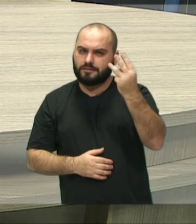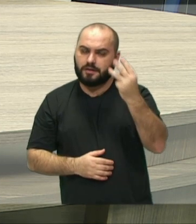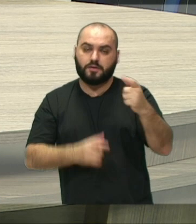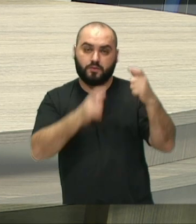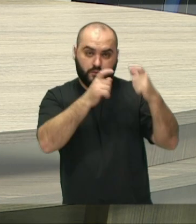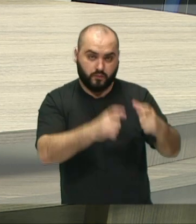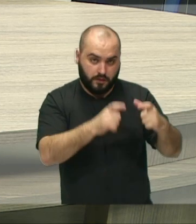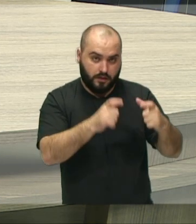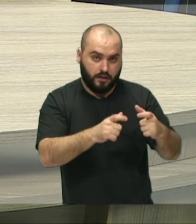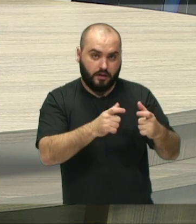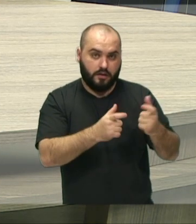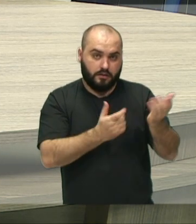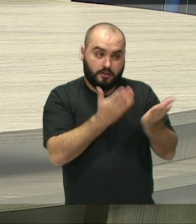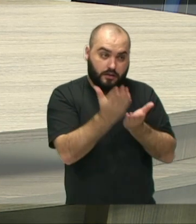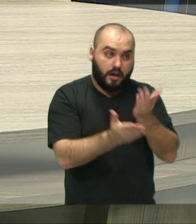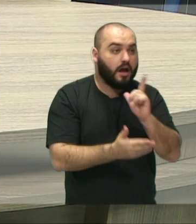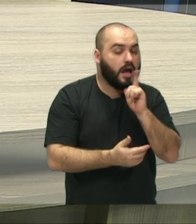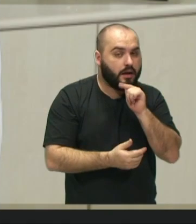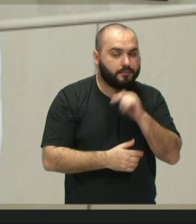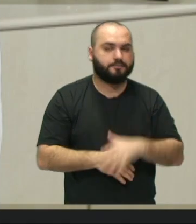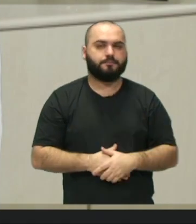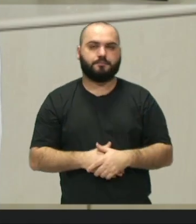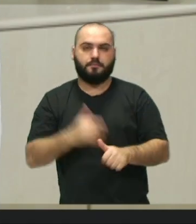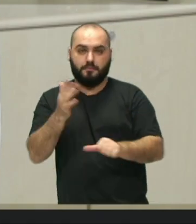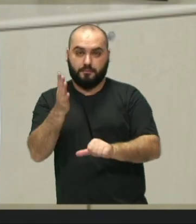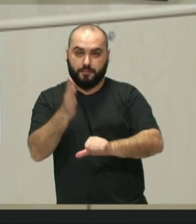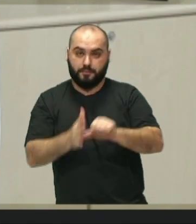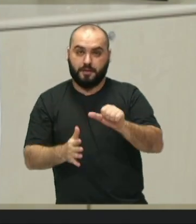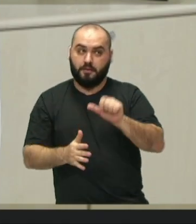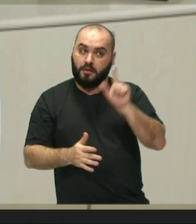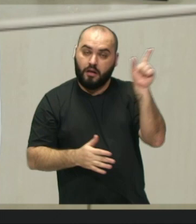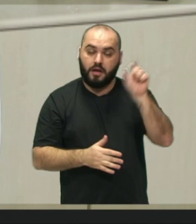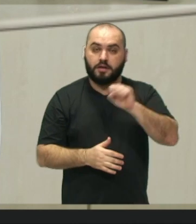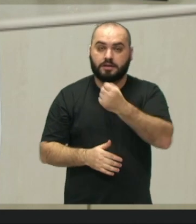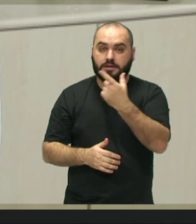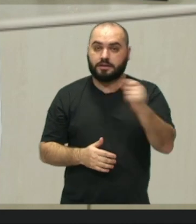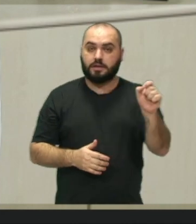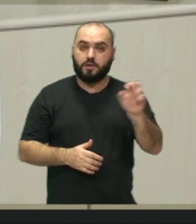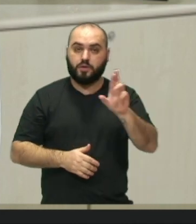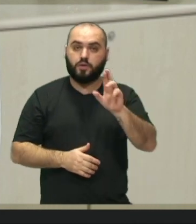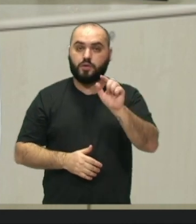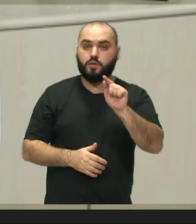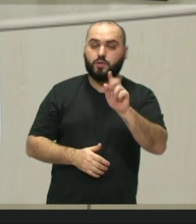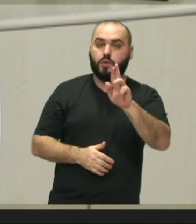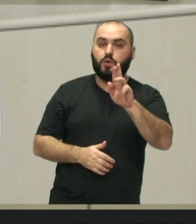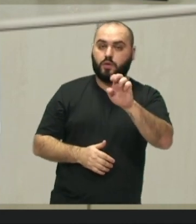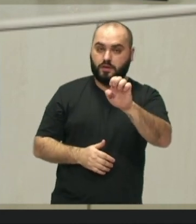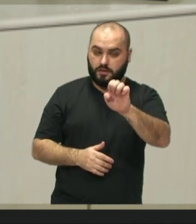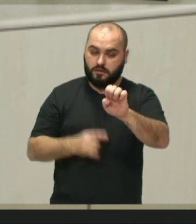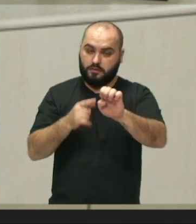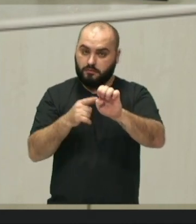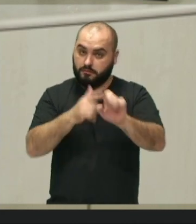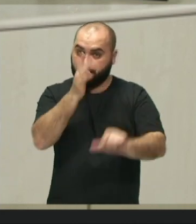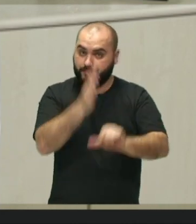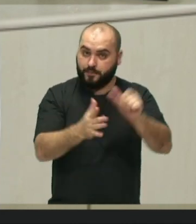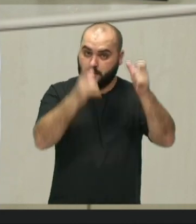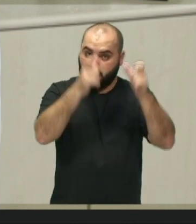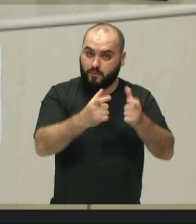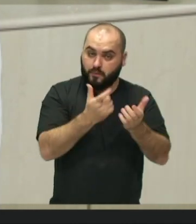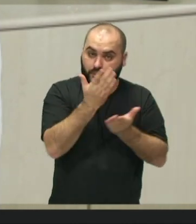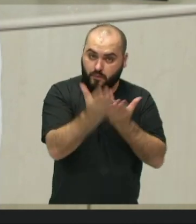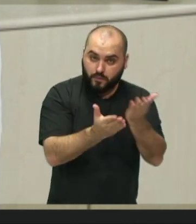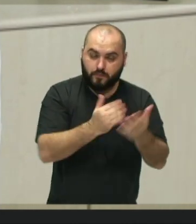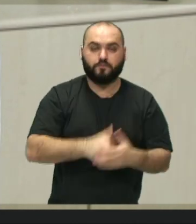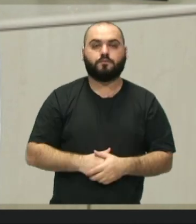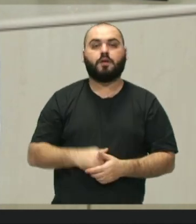A primeira delas é a estação de São Roque, que trata aproximadamente 1.050 litros por segundo. Nós temos a